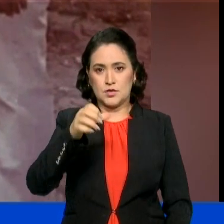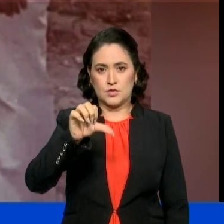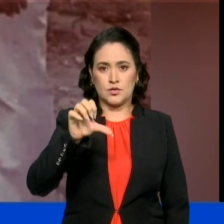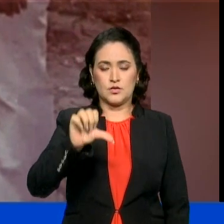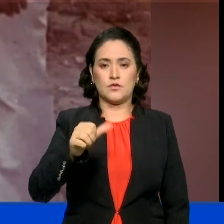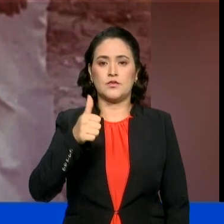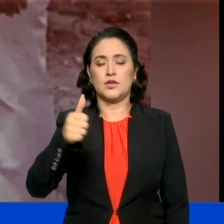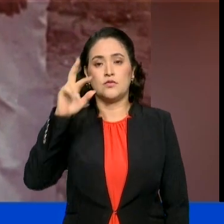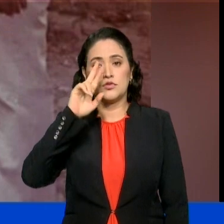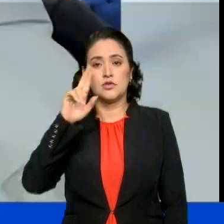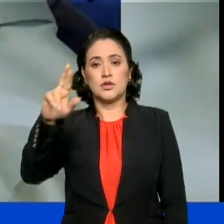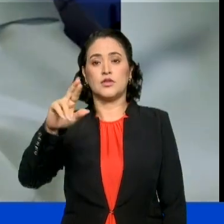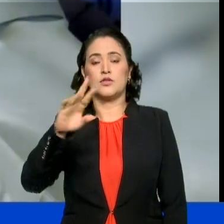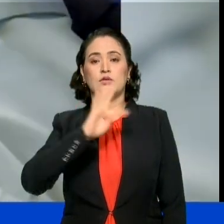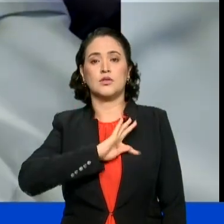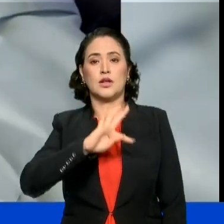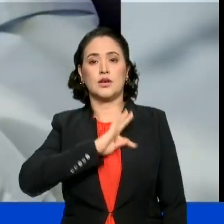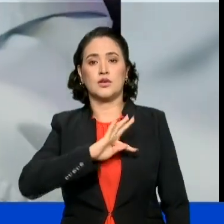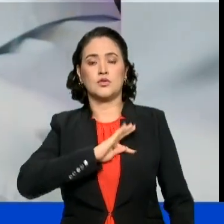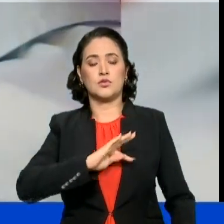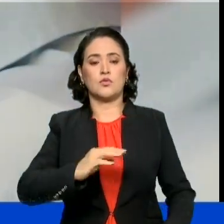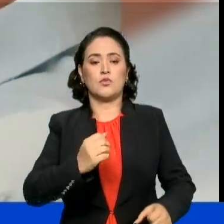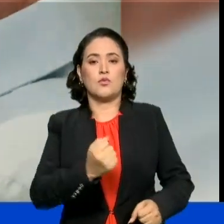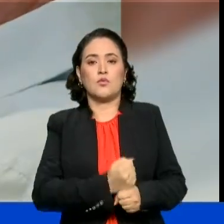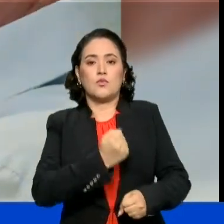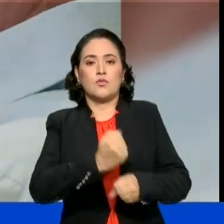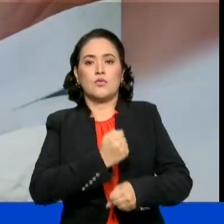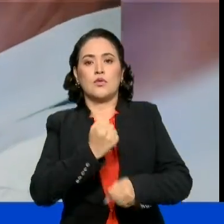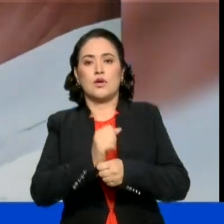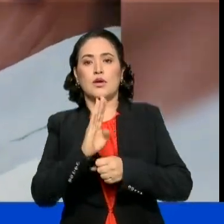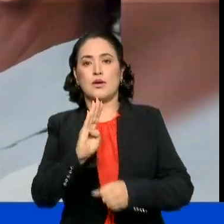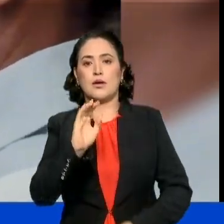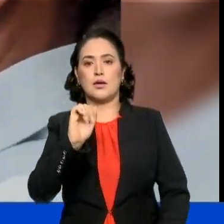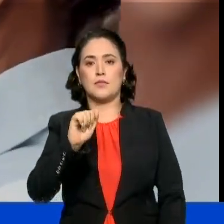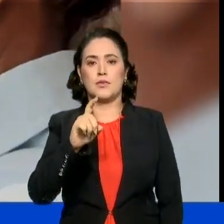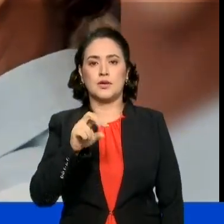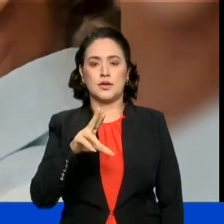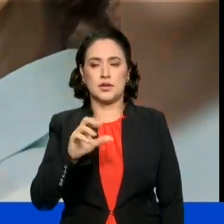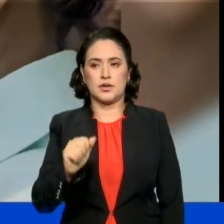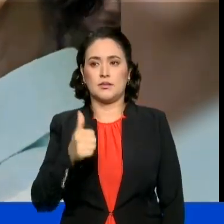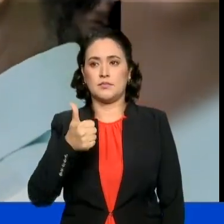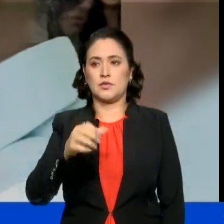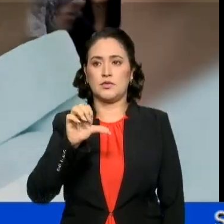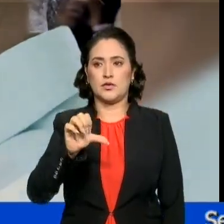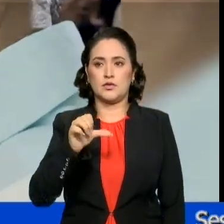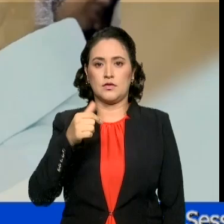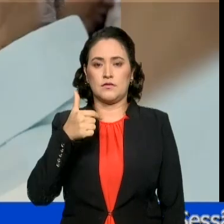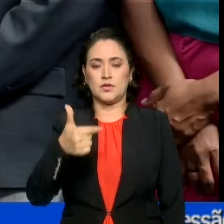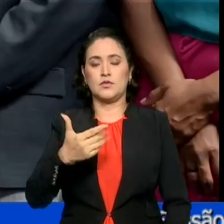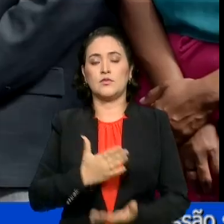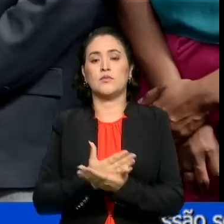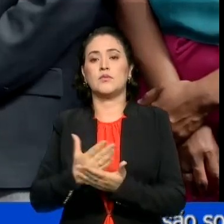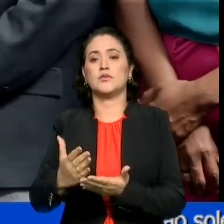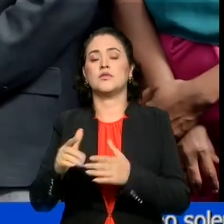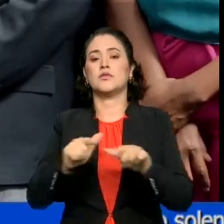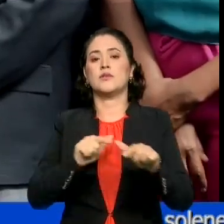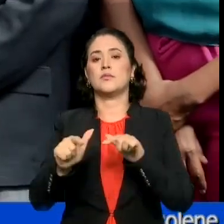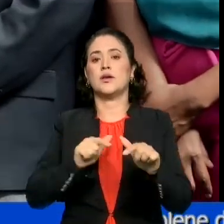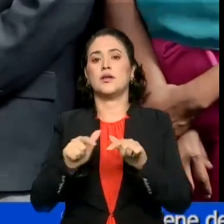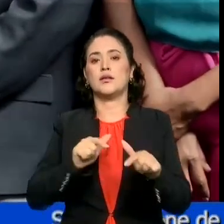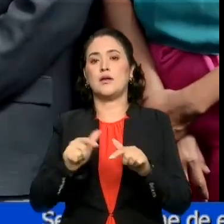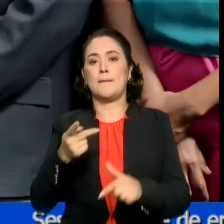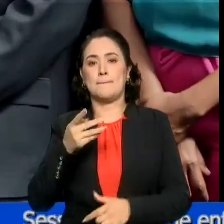Construtora Bandeira. Em 1982, entrou para o serviço público do governo do estado do Maranhão